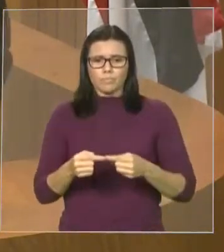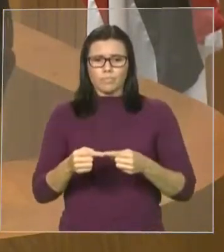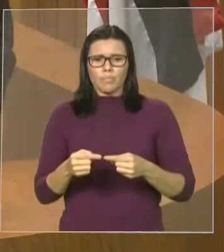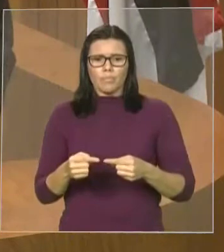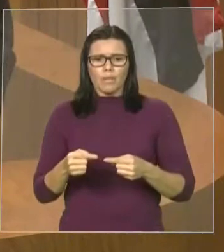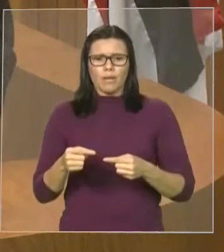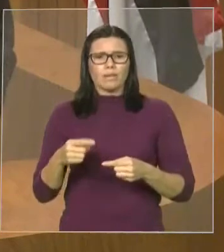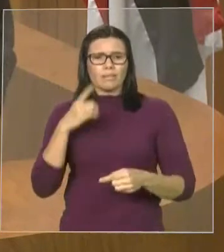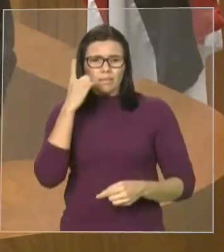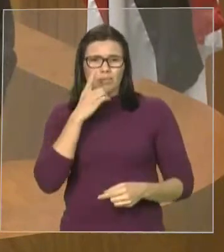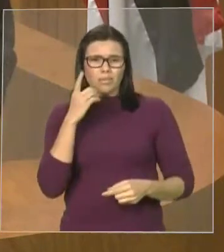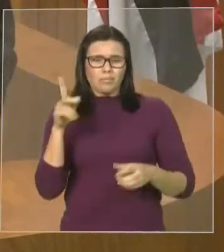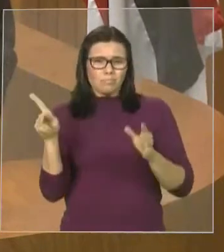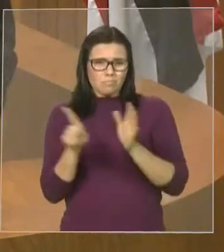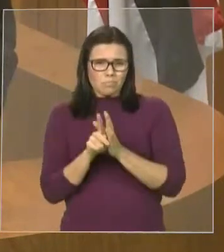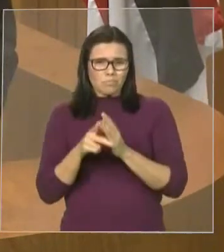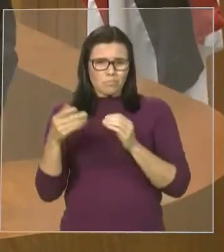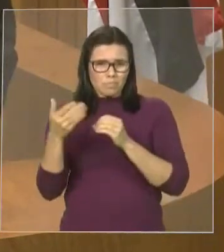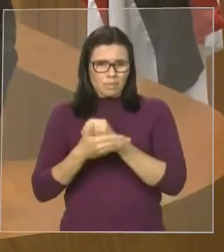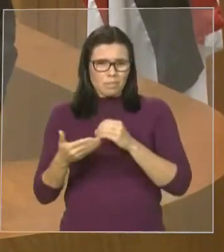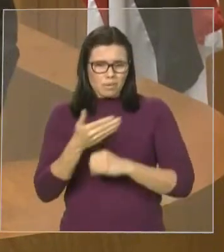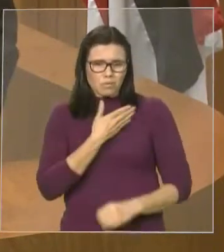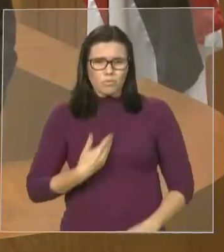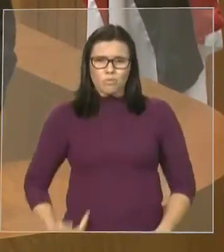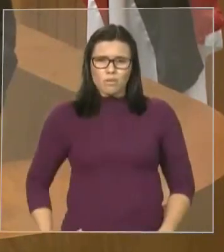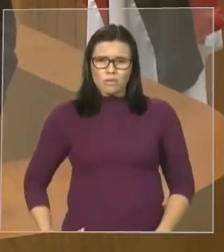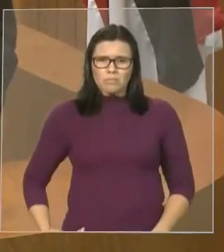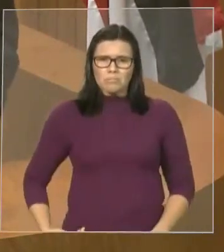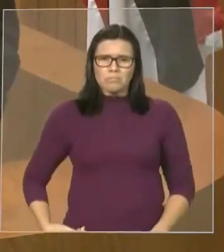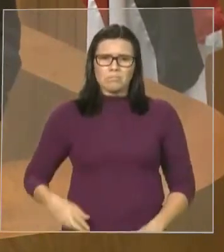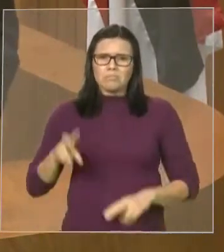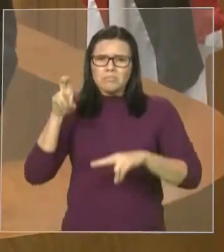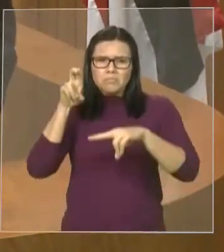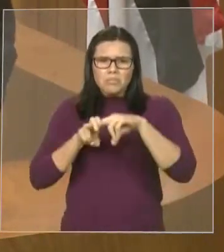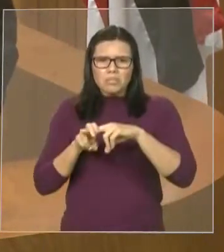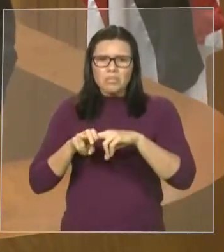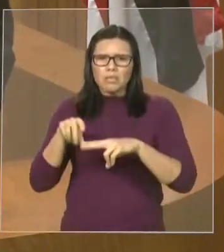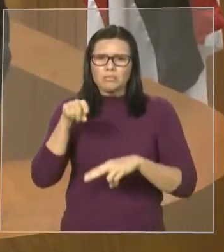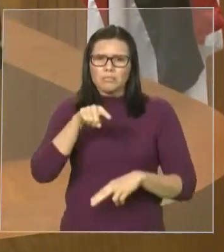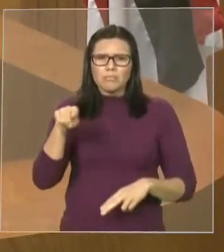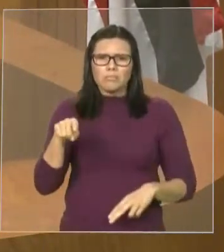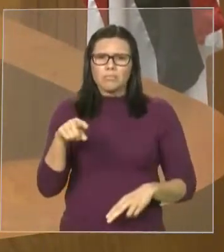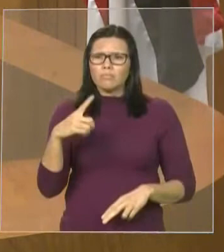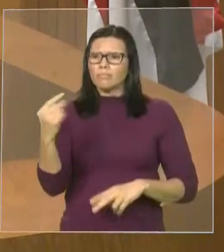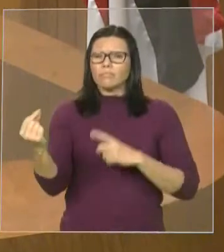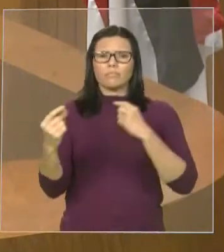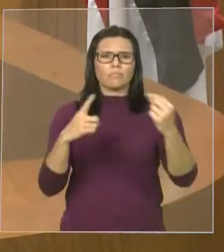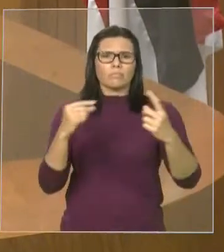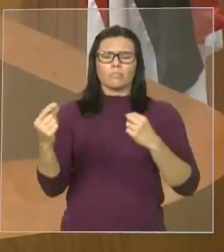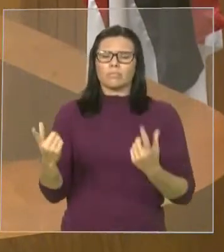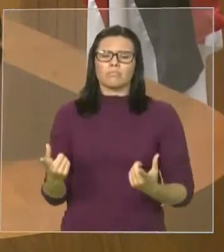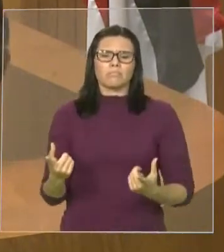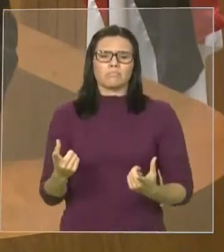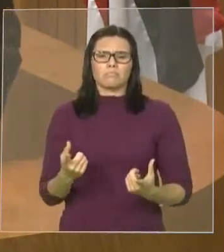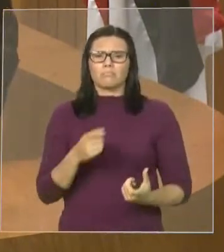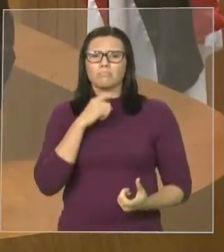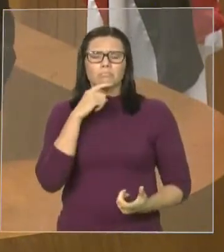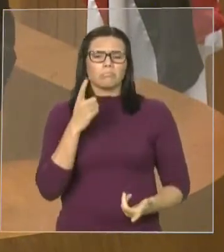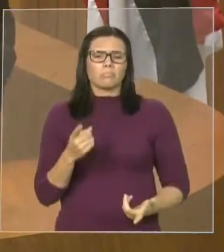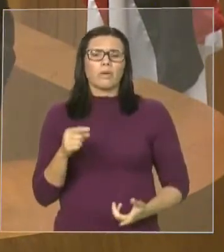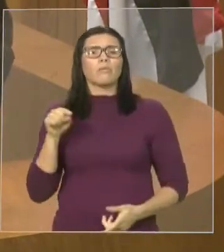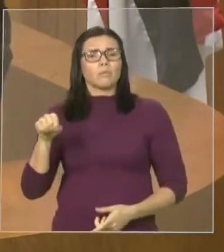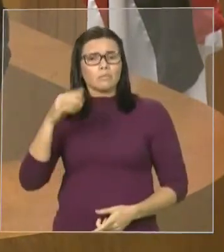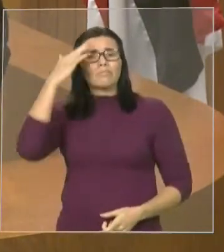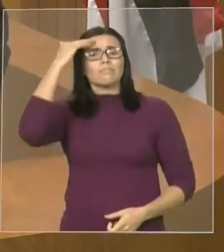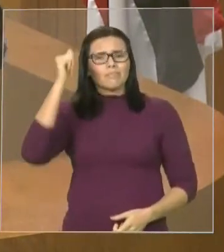governo sentados aqui embaixo. Porque eles sabem a maldade que é retirar os policiais militares da